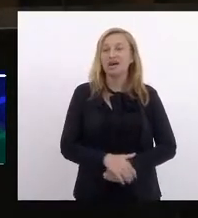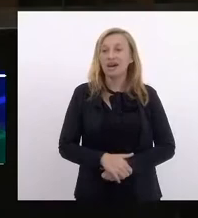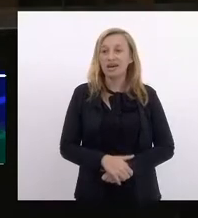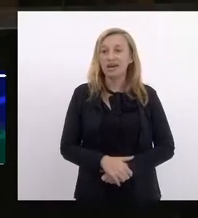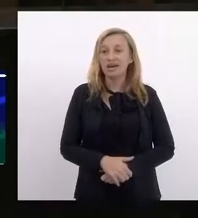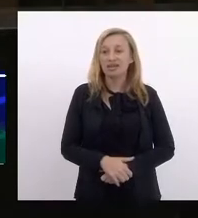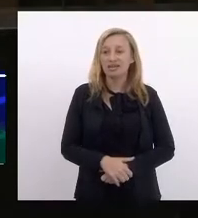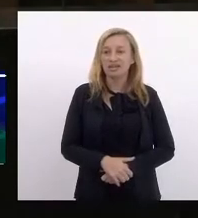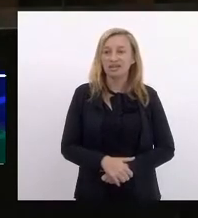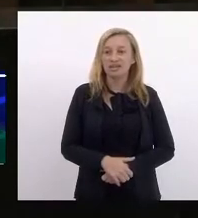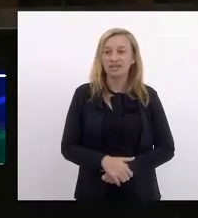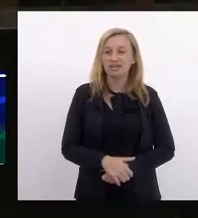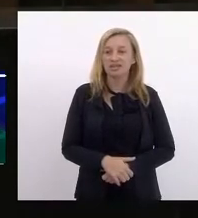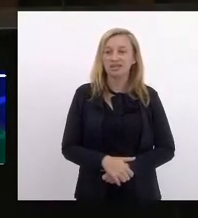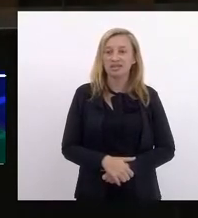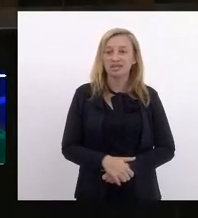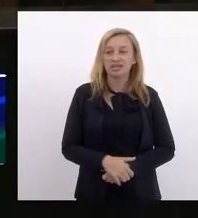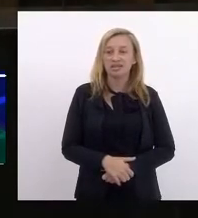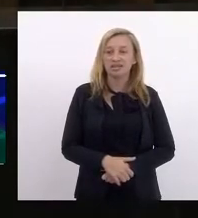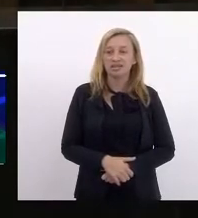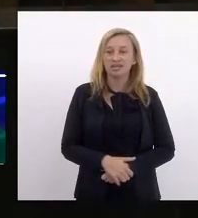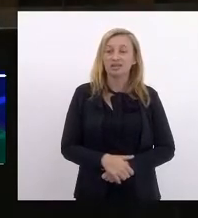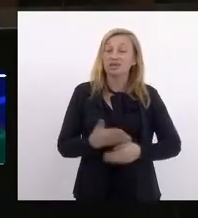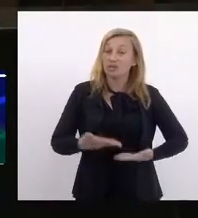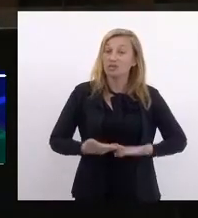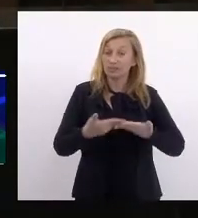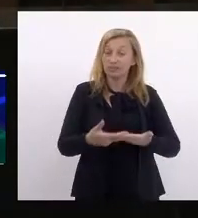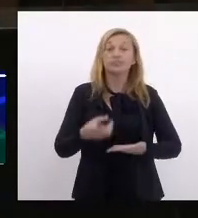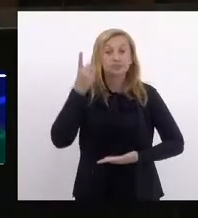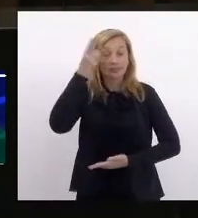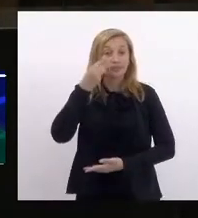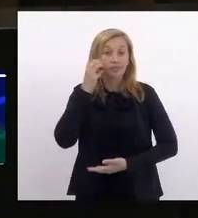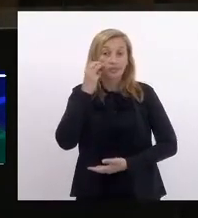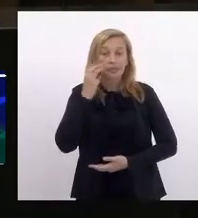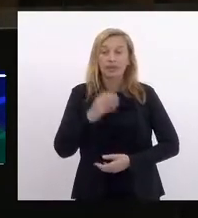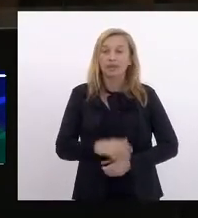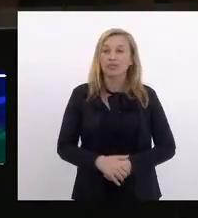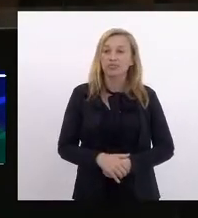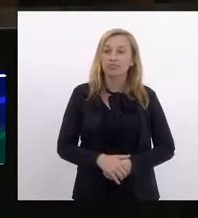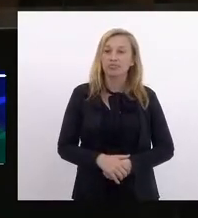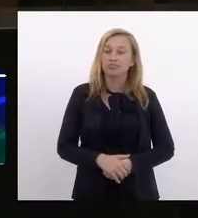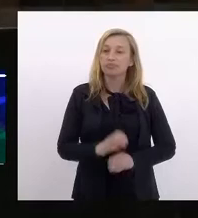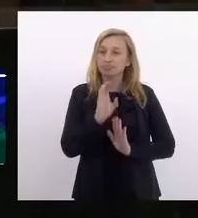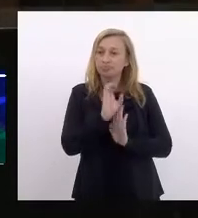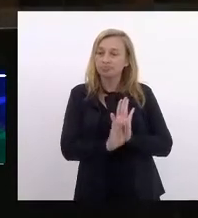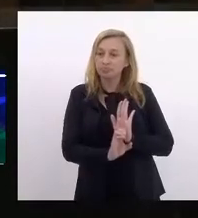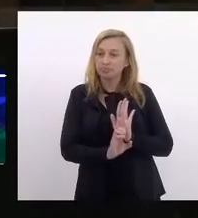possa fiscalizar e, inclusive, oferecemos, deputado Valdeque Carneiro, uma